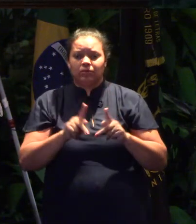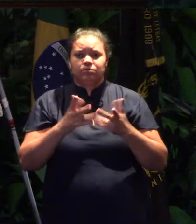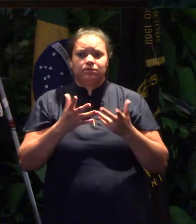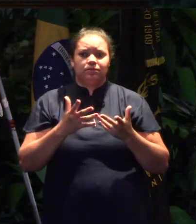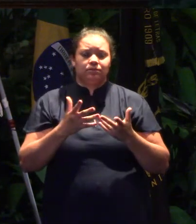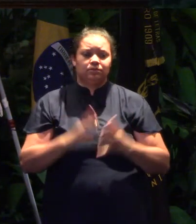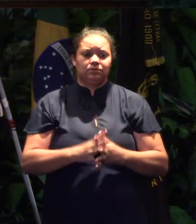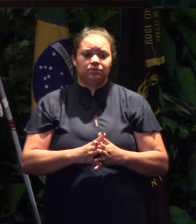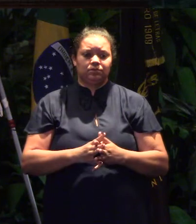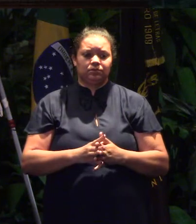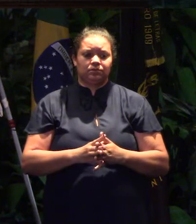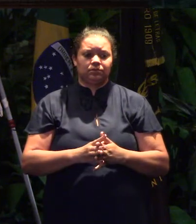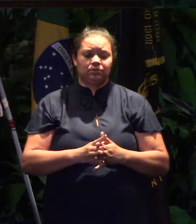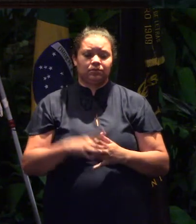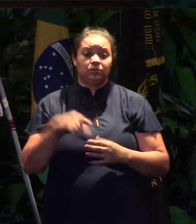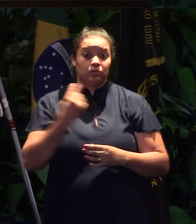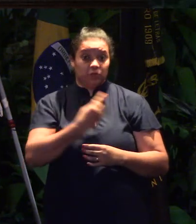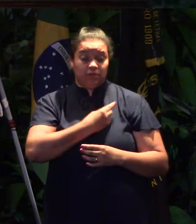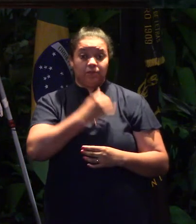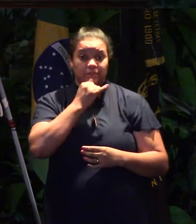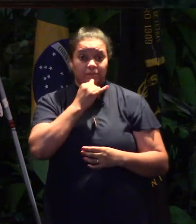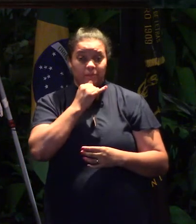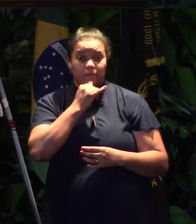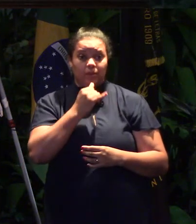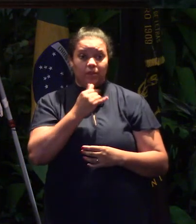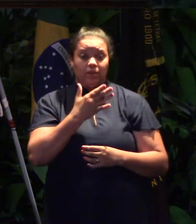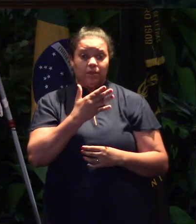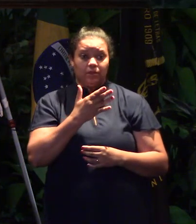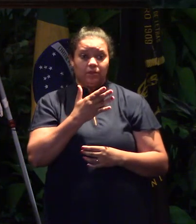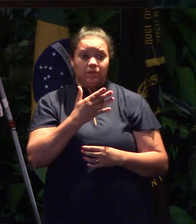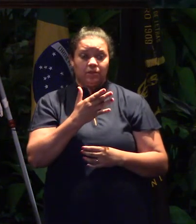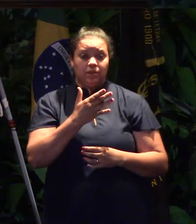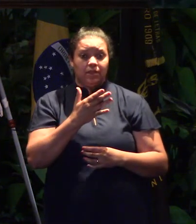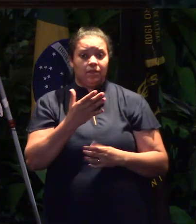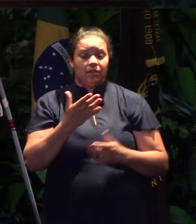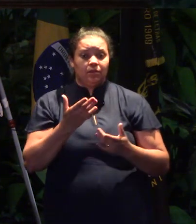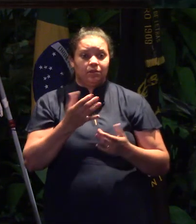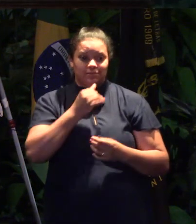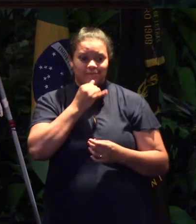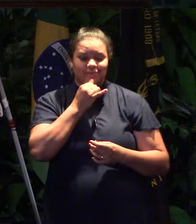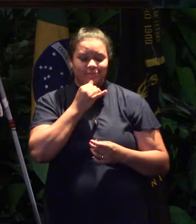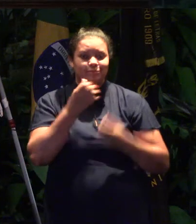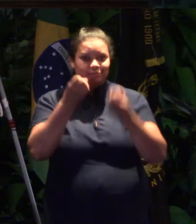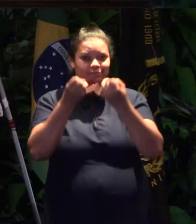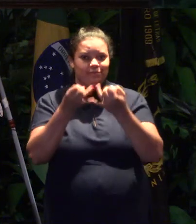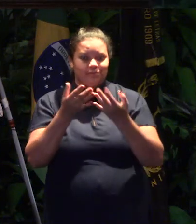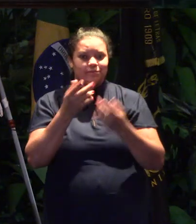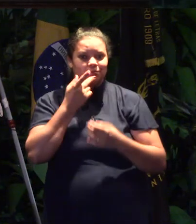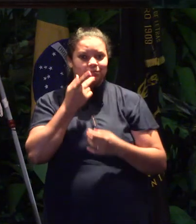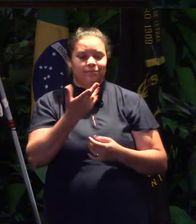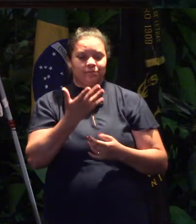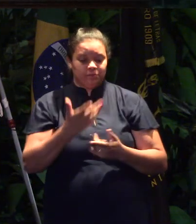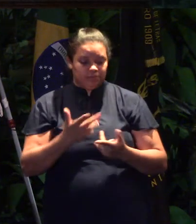muitas vezes as nossas redes sociais hoje, eu acho que estou saindo do que você perguntou, mas você me oferece a possibilidade de falar isso,